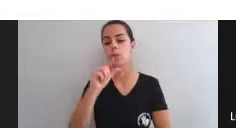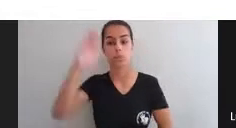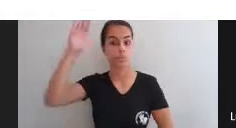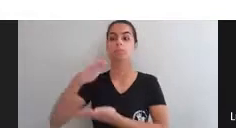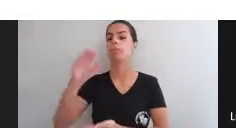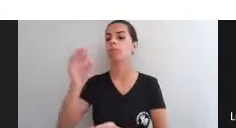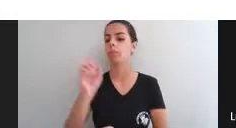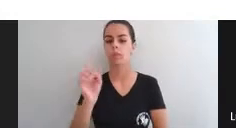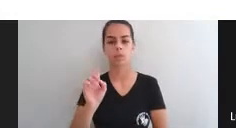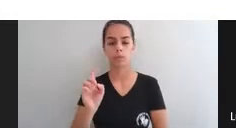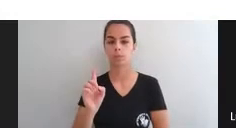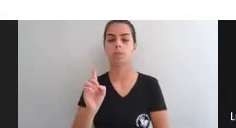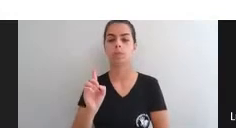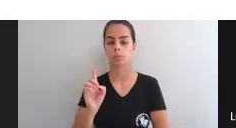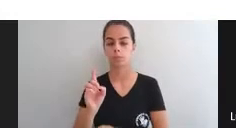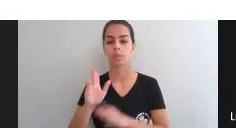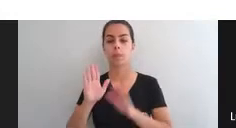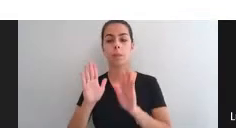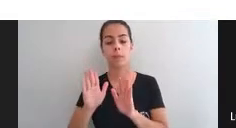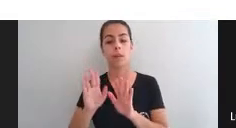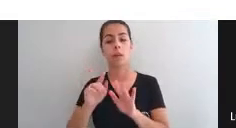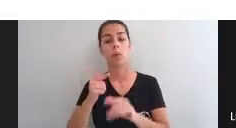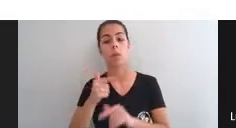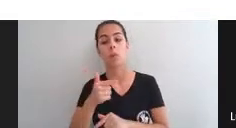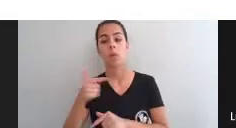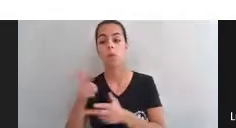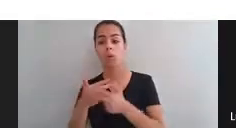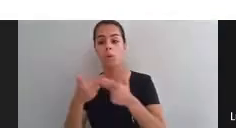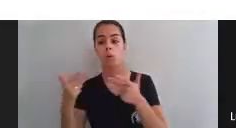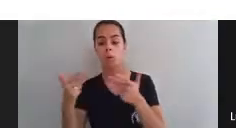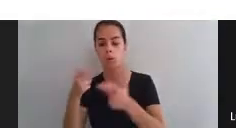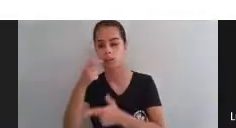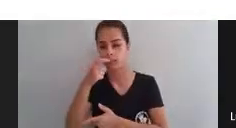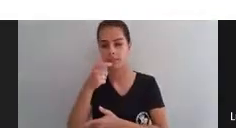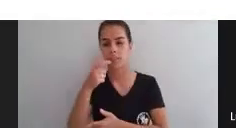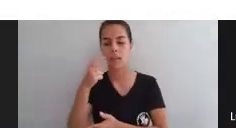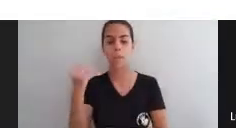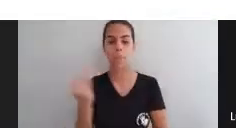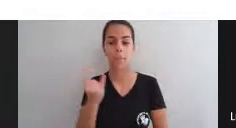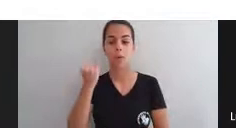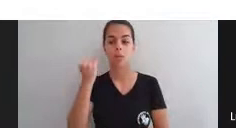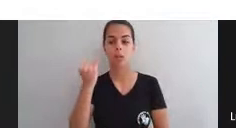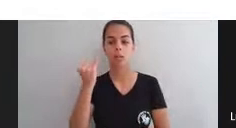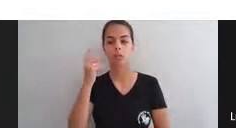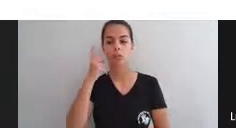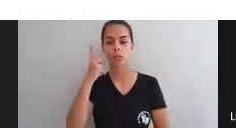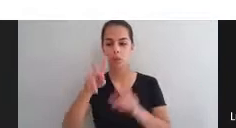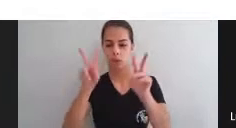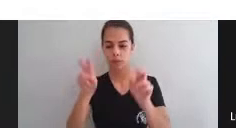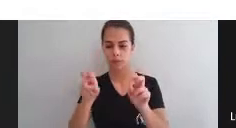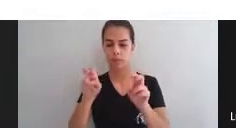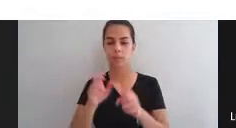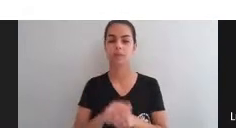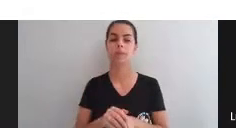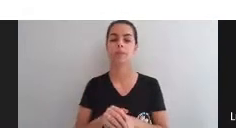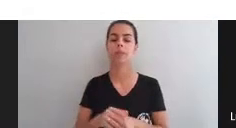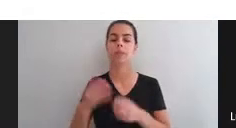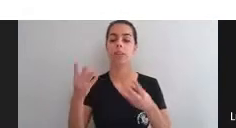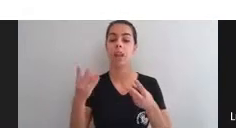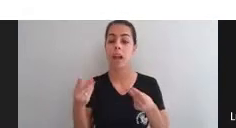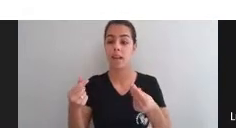Só que um outro ponto muito importante do ciclo de Carnot é que a eficiência,